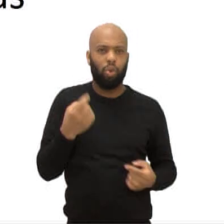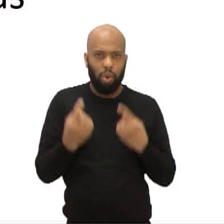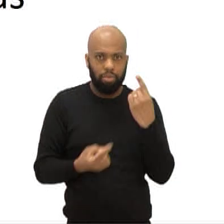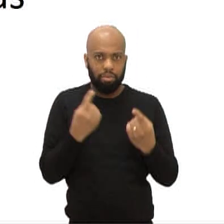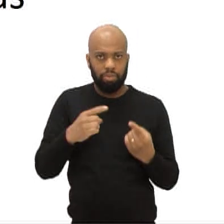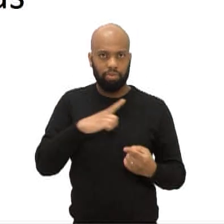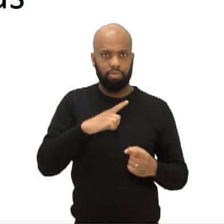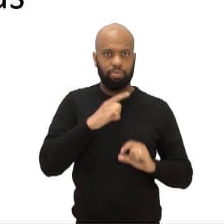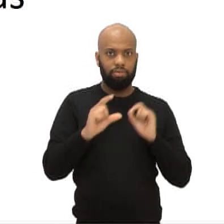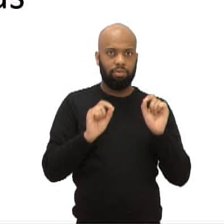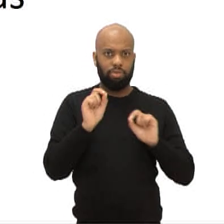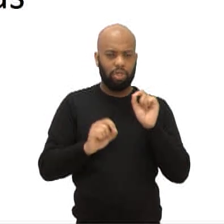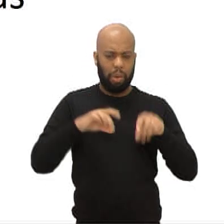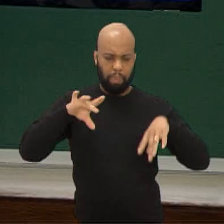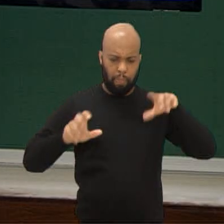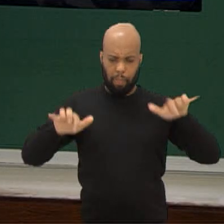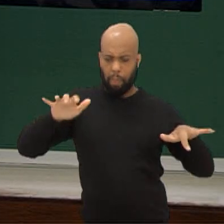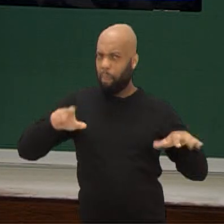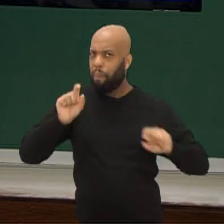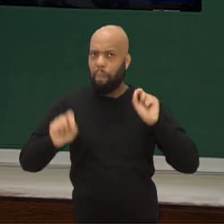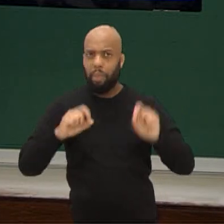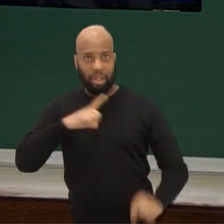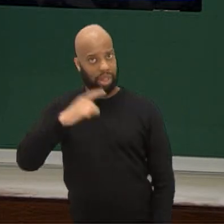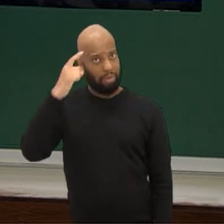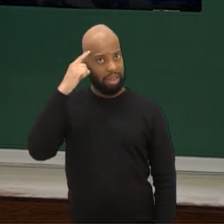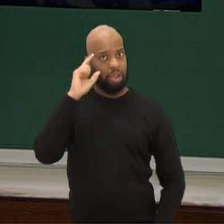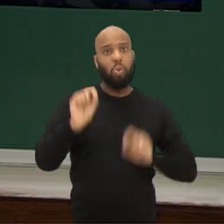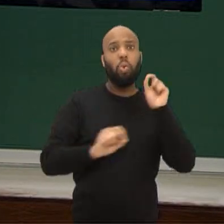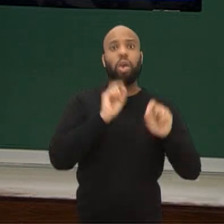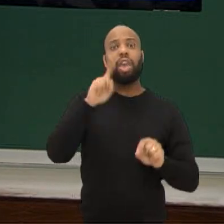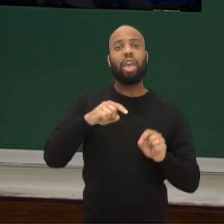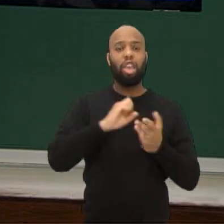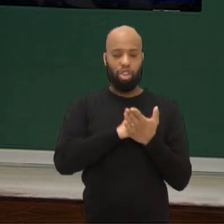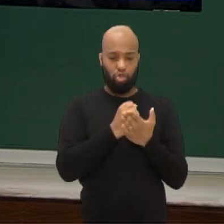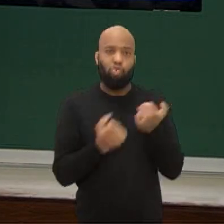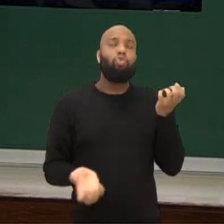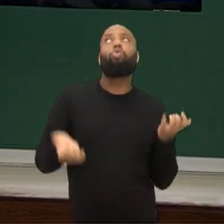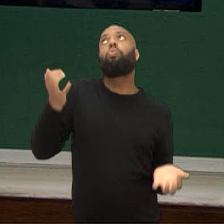jogos de malabares? É os bonequinhos? Qual que é? Pensa, primeiro você tem que pensar. Qual que são os jogos de malabares?